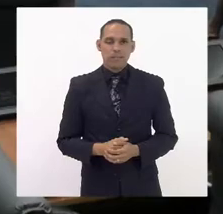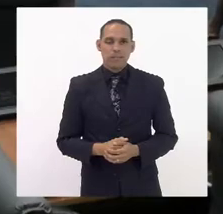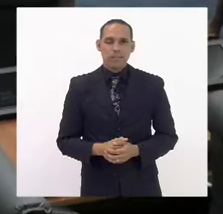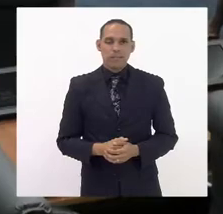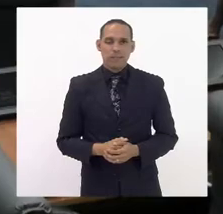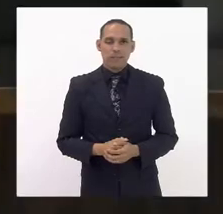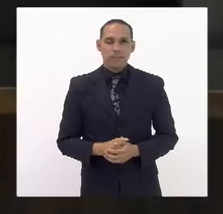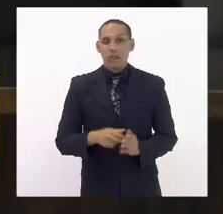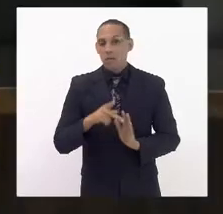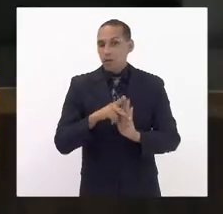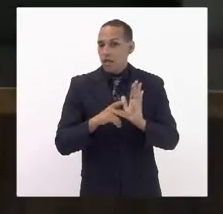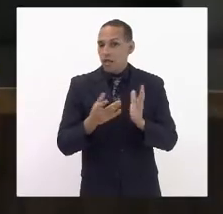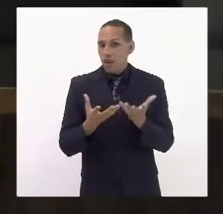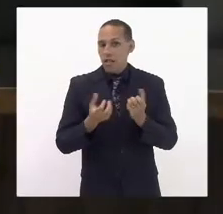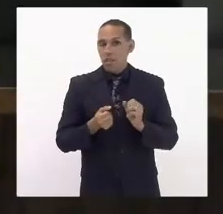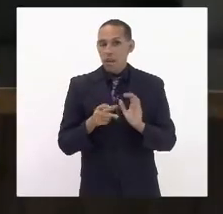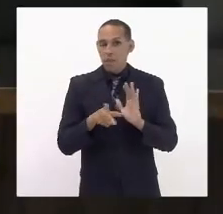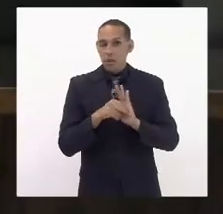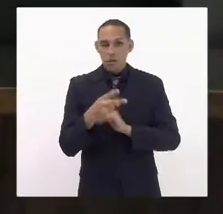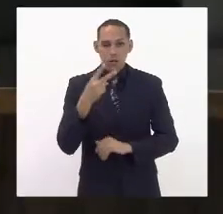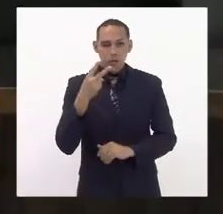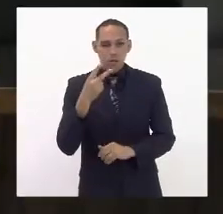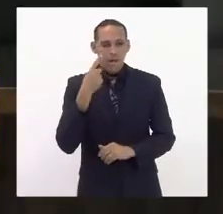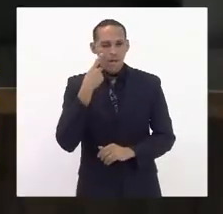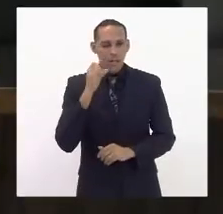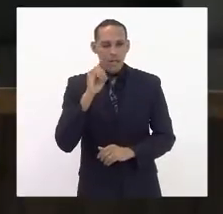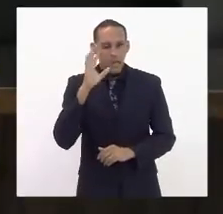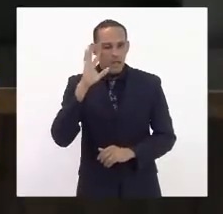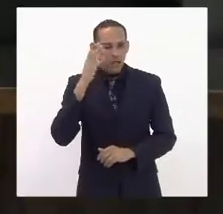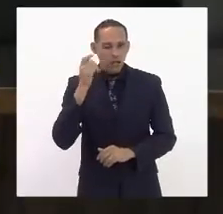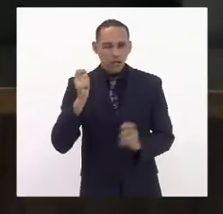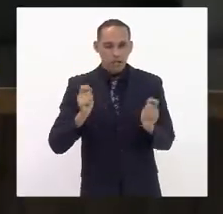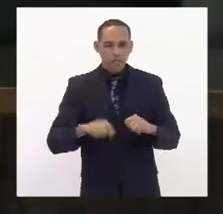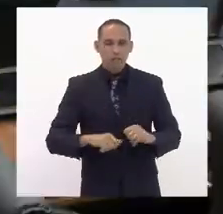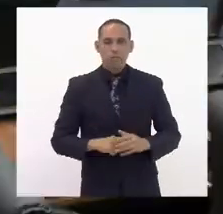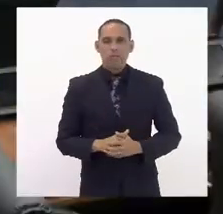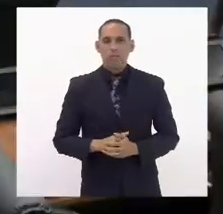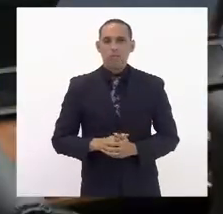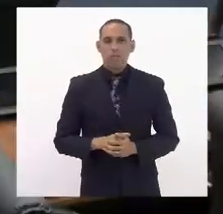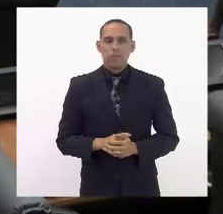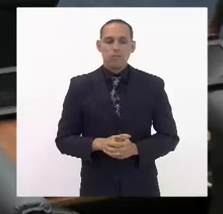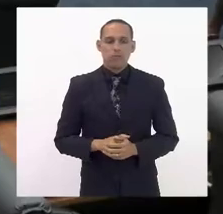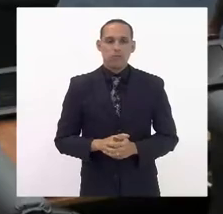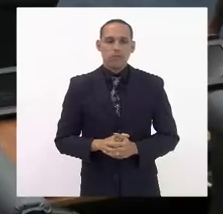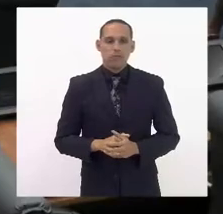O projeto recebeu duas emendas. Deixa eu ver se a gente consegue resolver aqui.